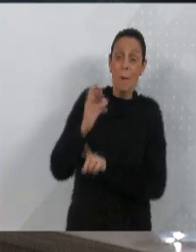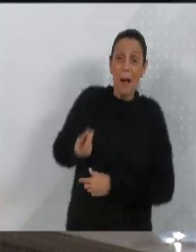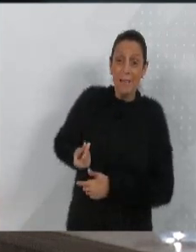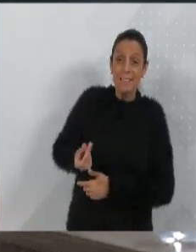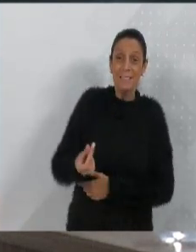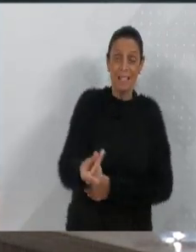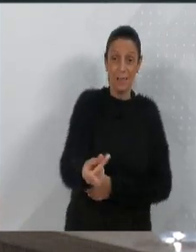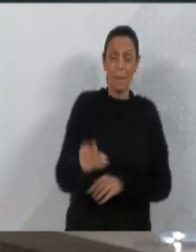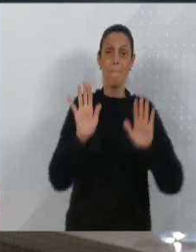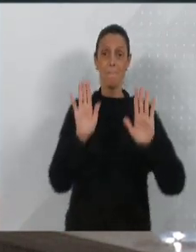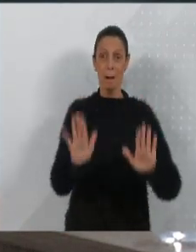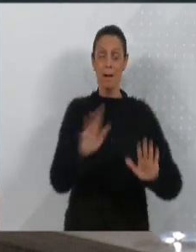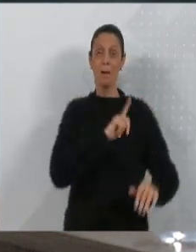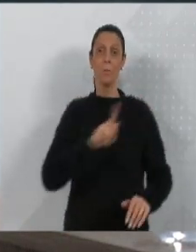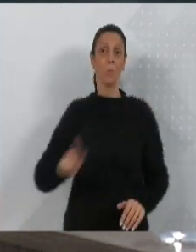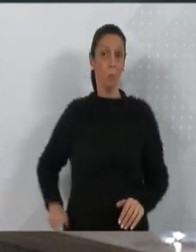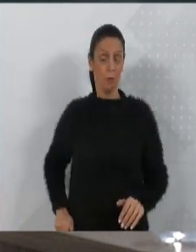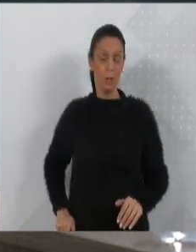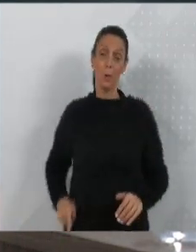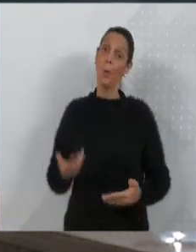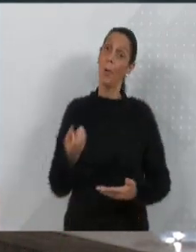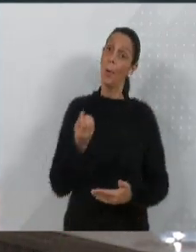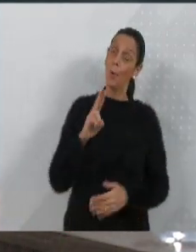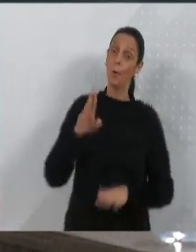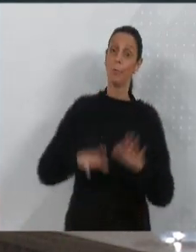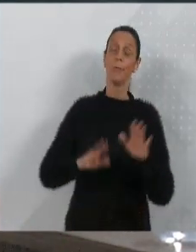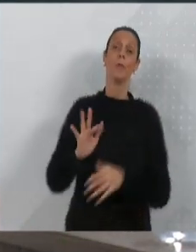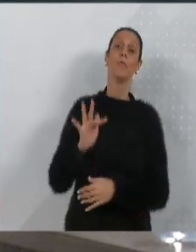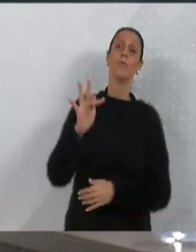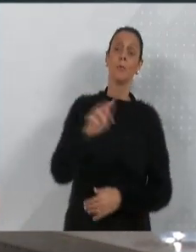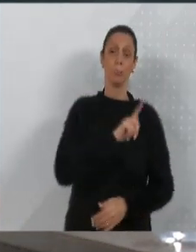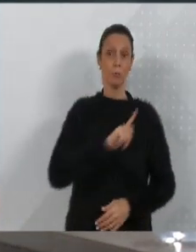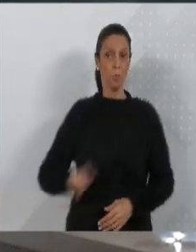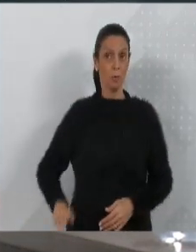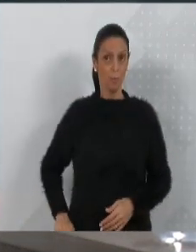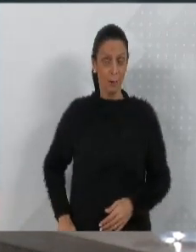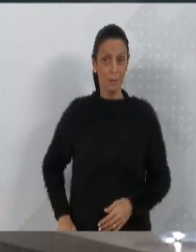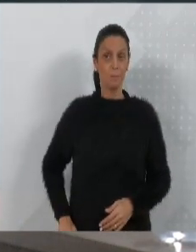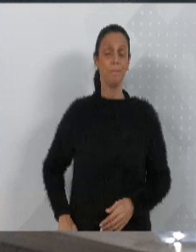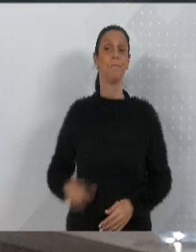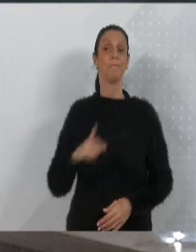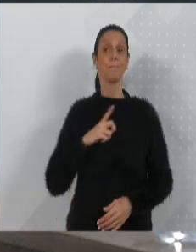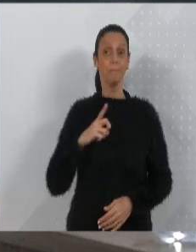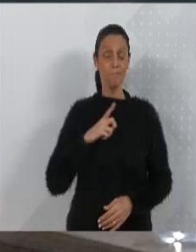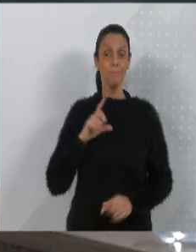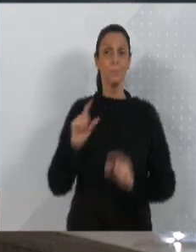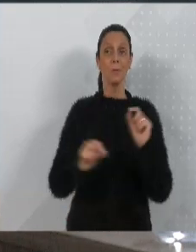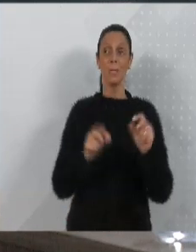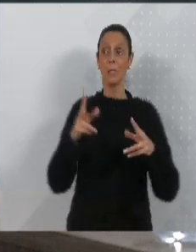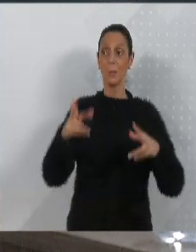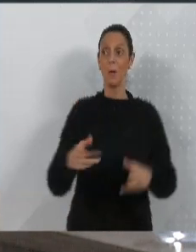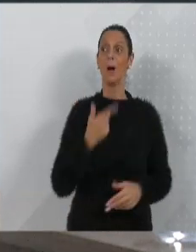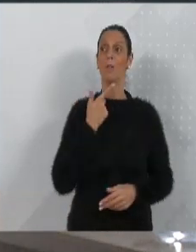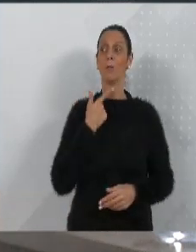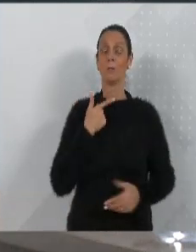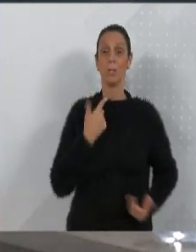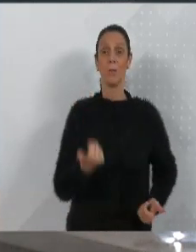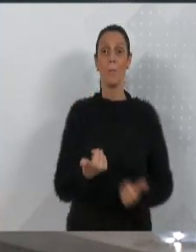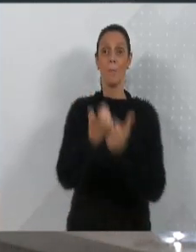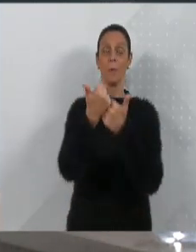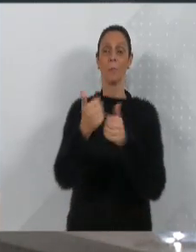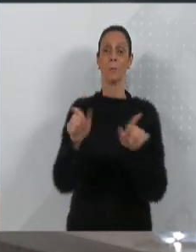e talvez nesse governo ou talvez o próximo governo que vier tenha a vontade que vossa excelência tem o apoio de dar